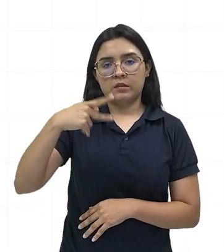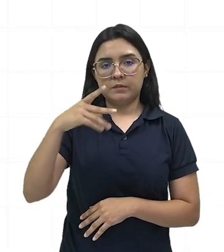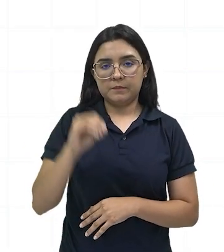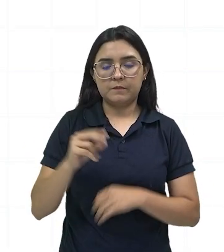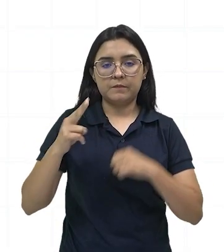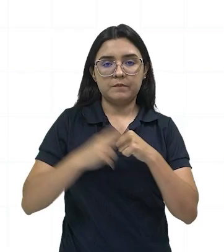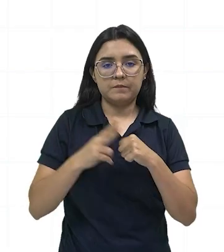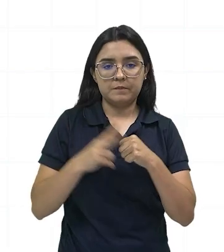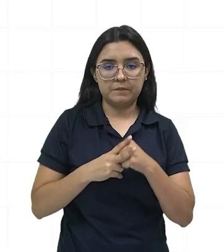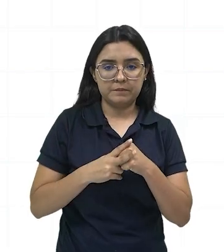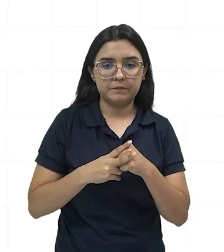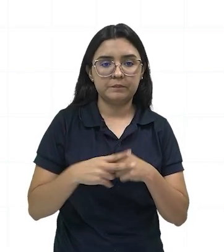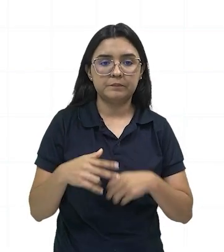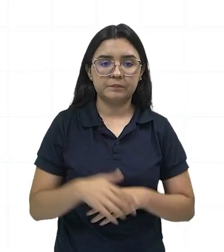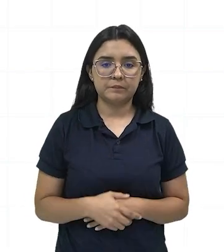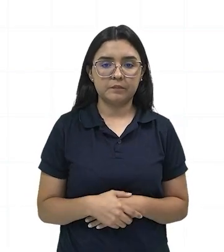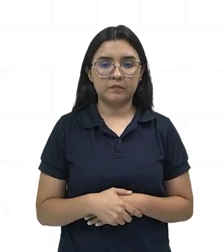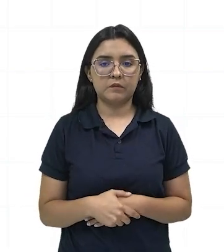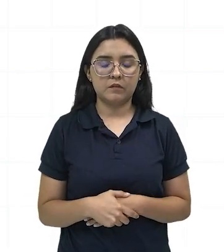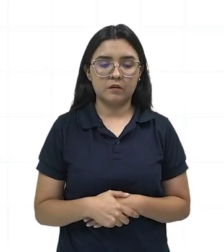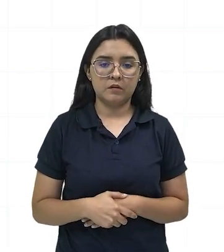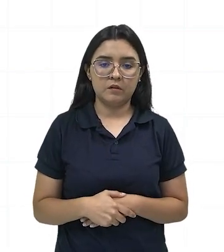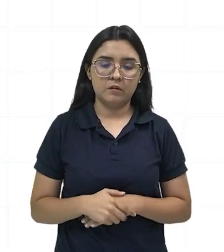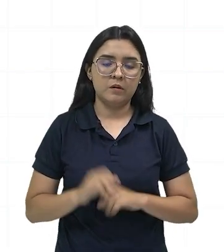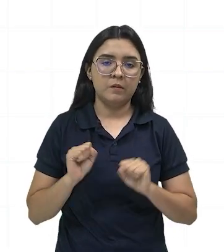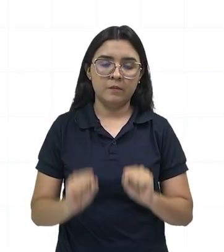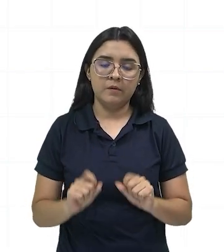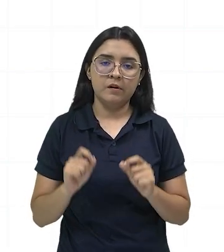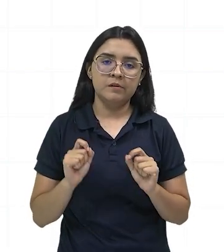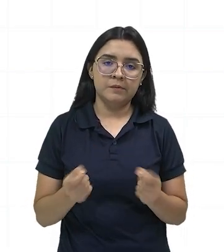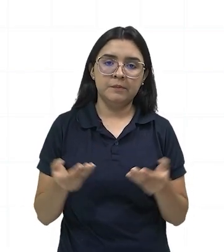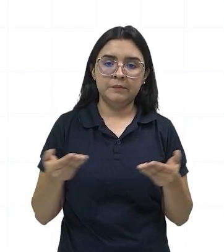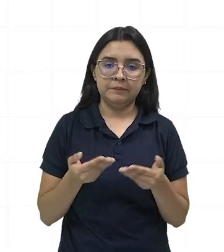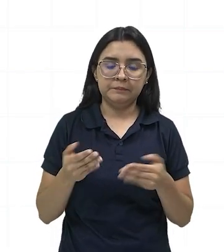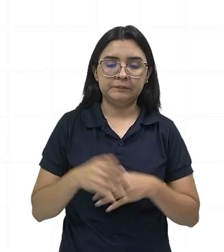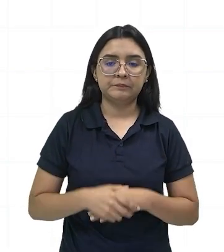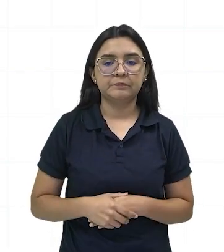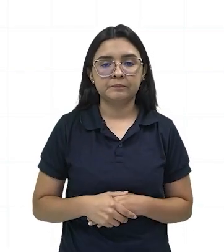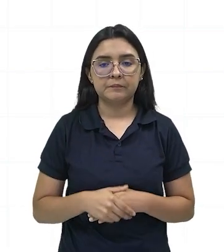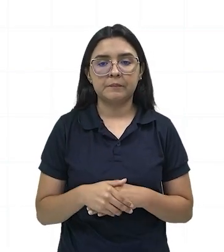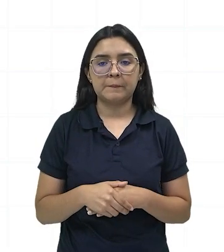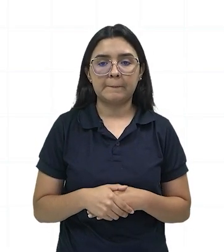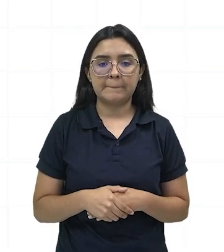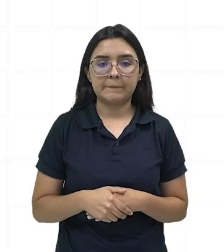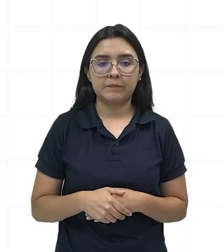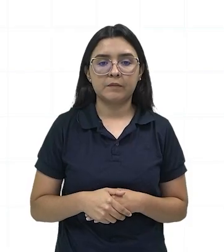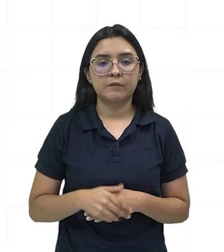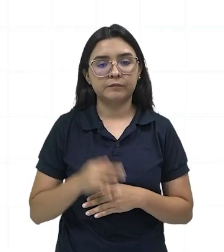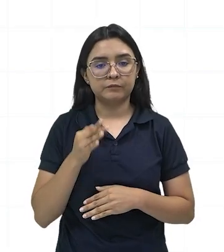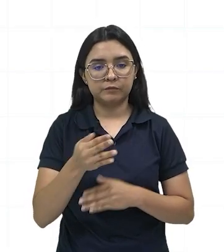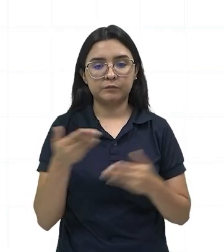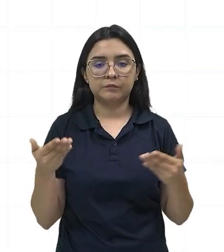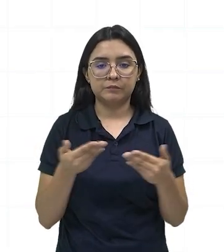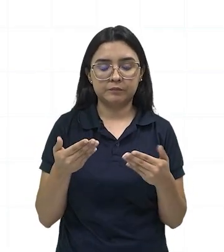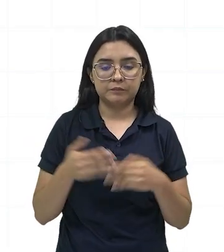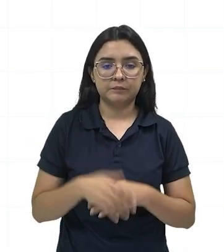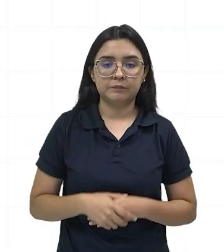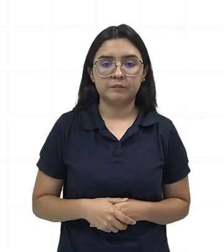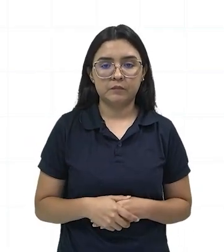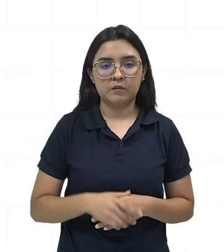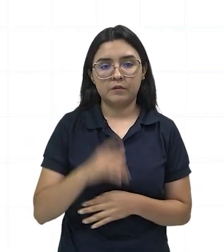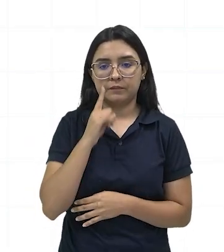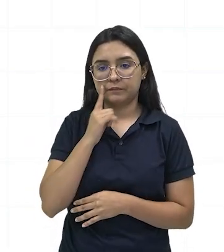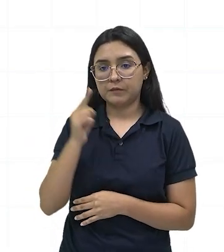modo subjuntivo, que é o modo da dúvida, pode ser presente, pretérito imperfeito ou futuro do presente. No caso do